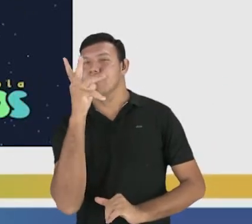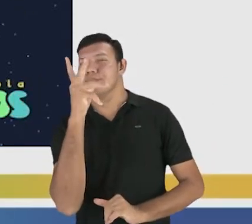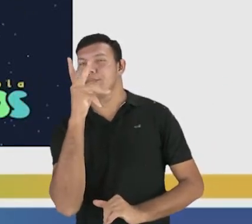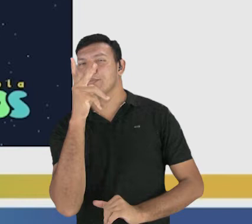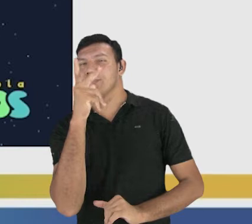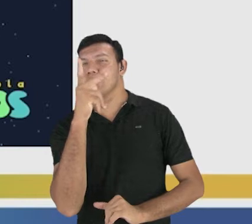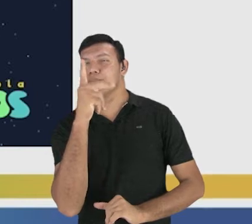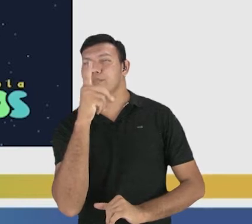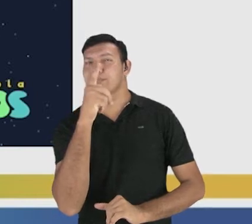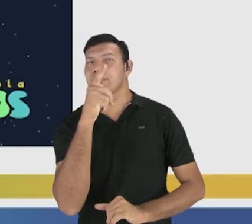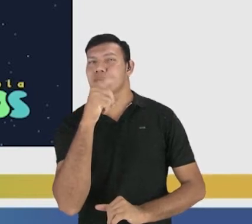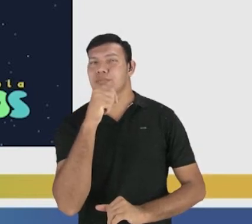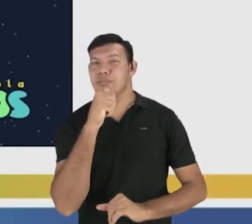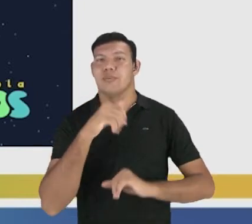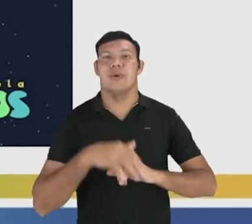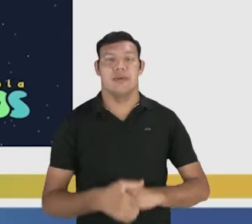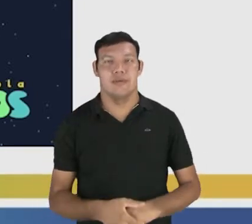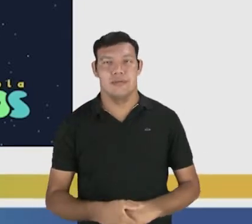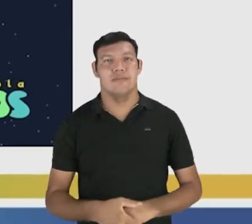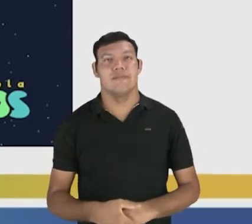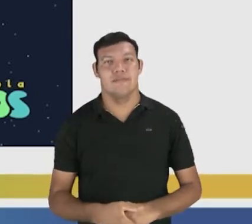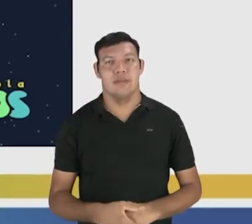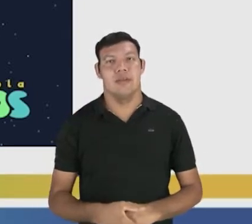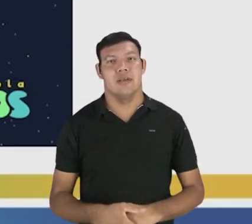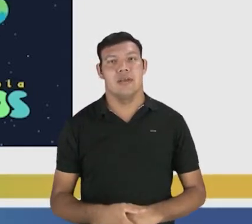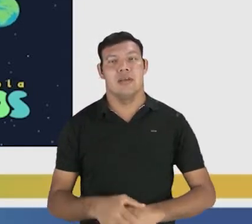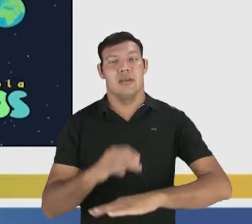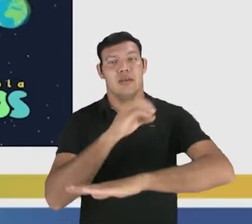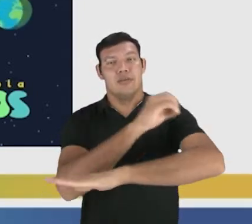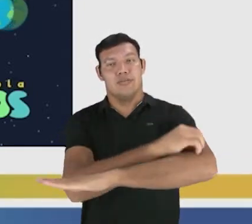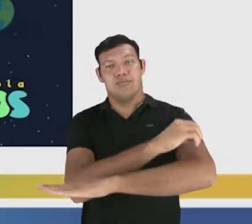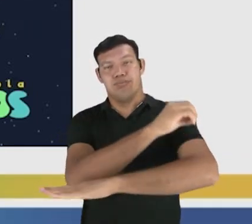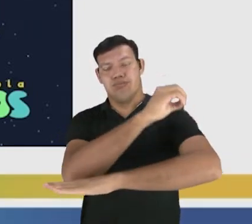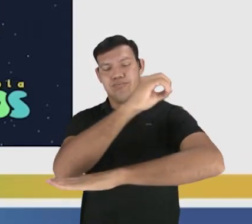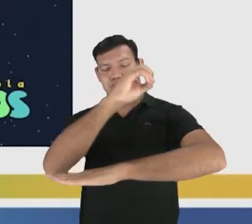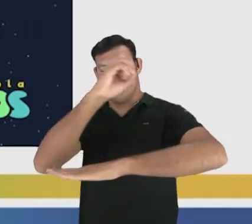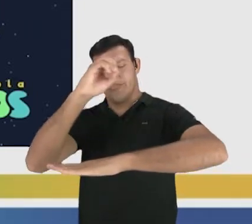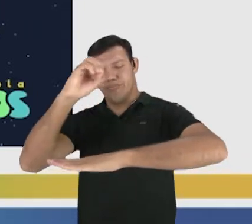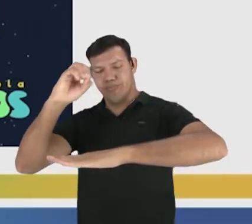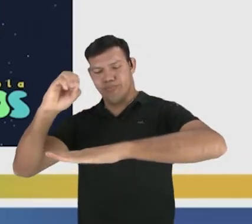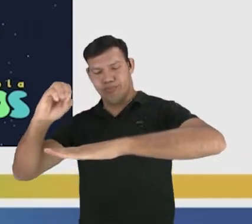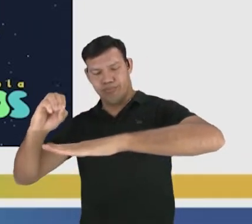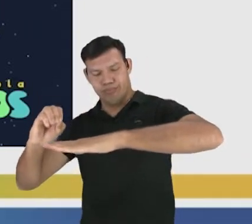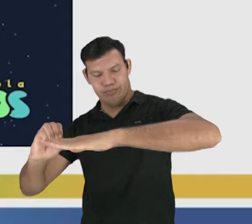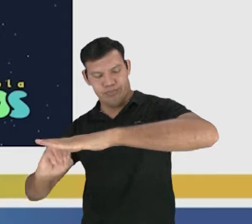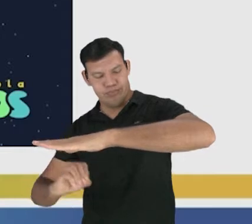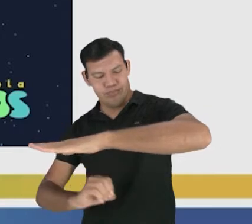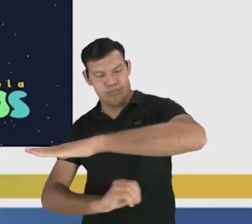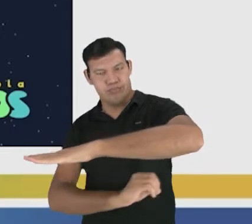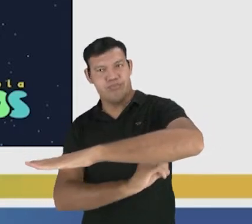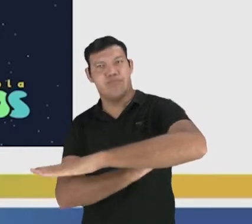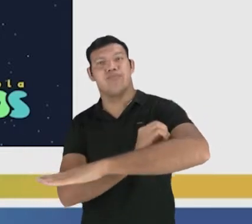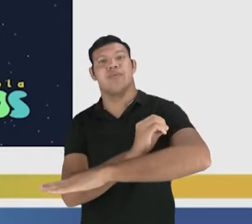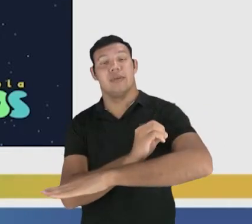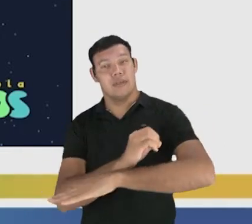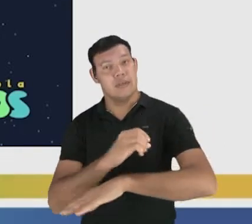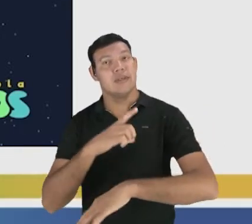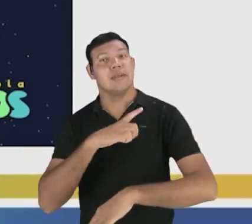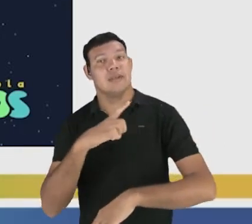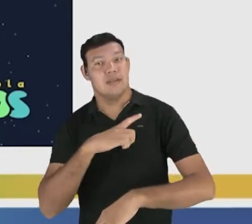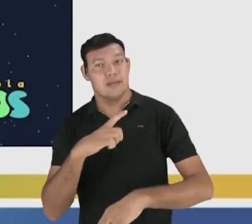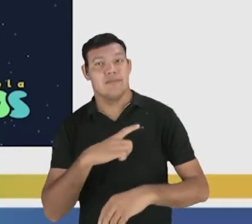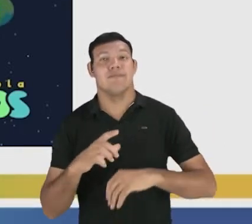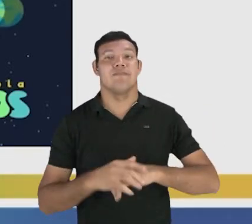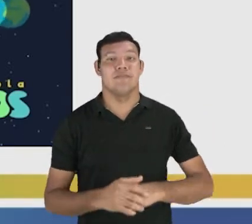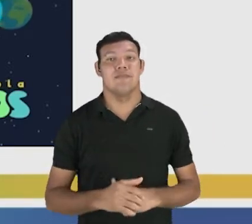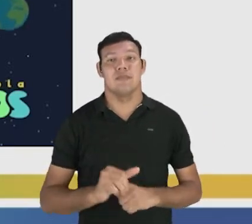e aí seriam as nossas sucessões não somente de dias e de noites, como era o que acontecia lá no movimento de rotação. Agora a gente já vai ter a